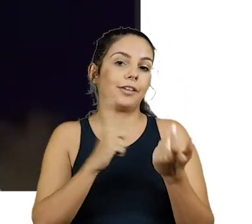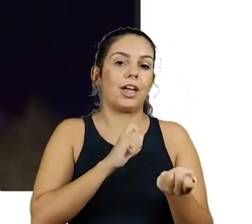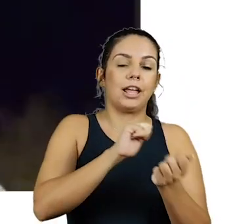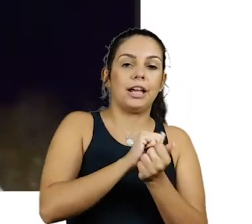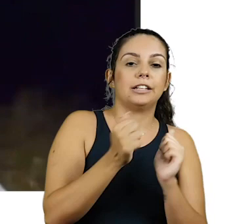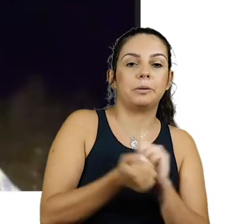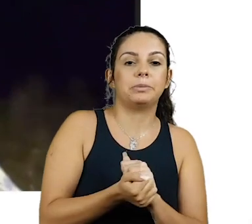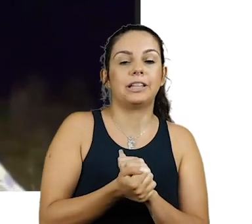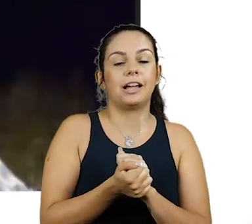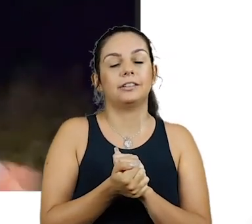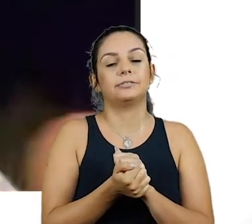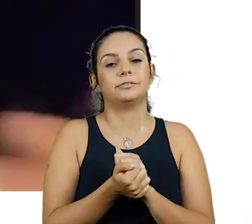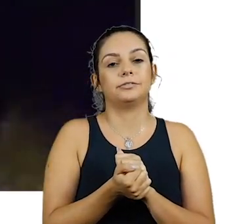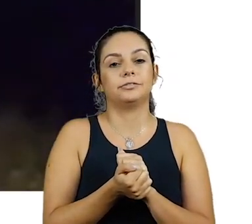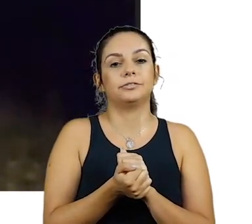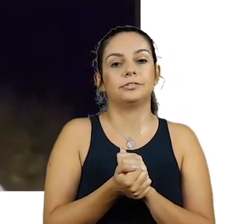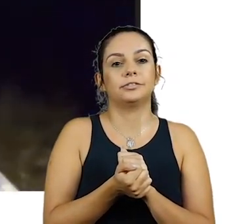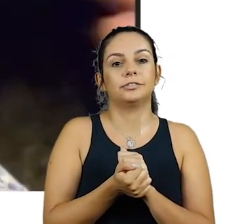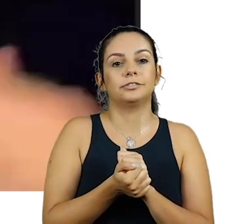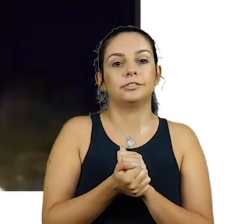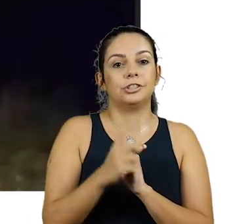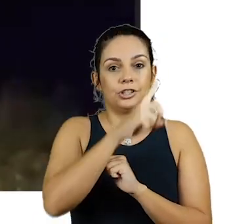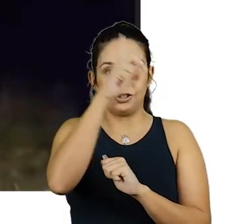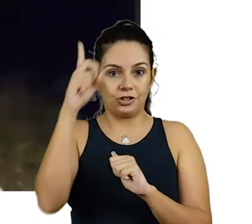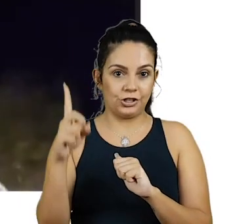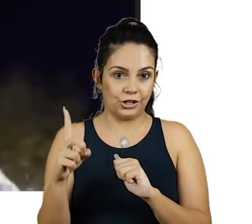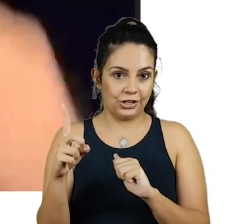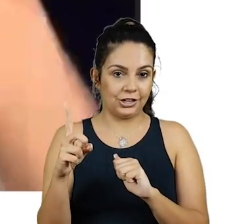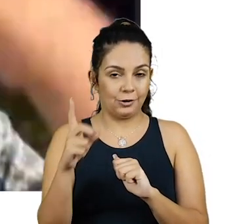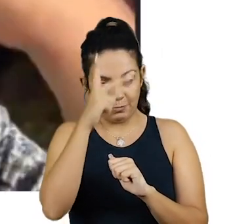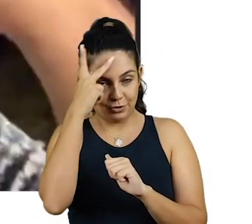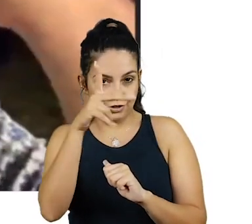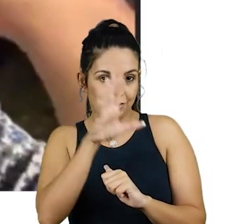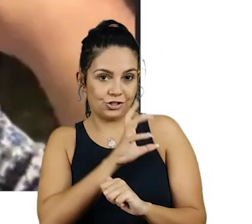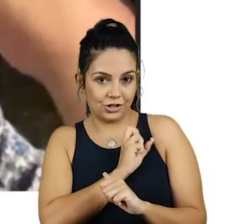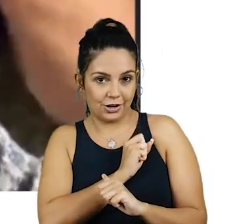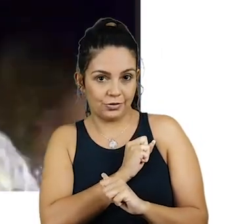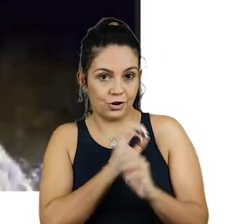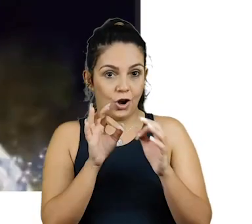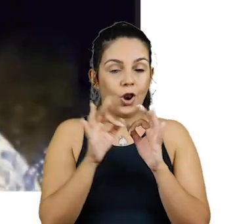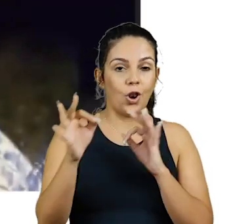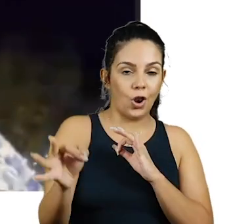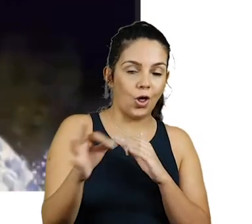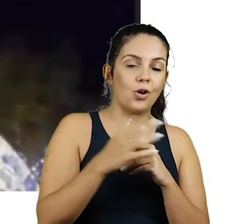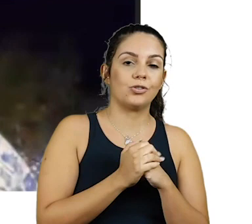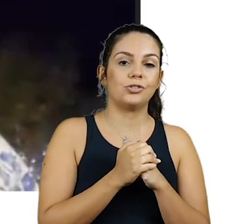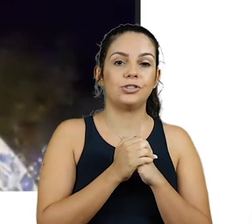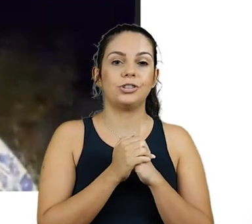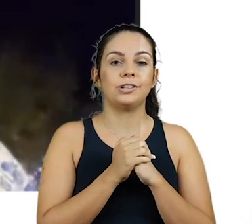que passar datas queridas com gente que a gente ama longe.